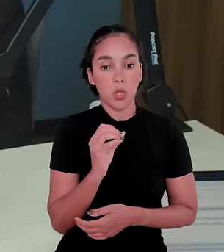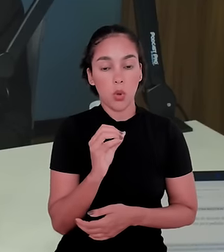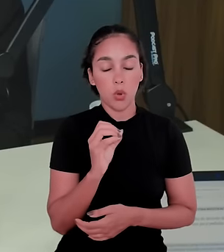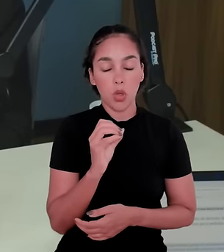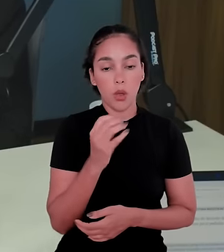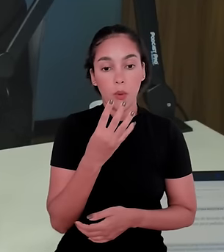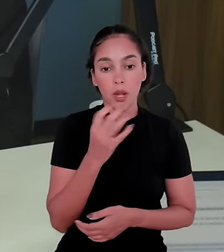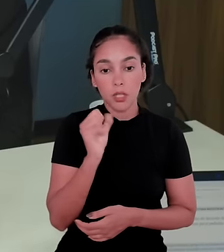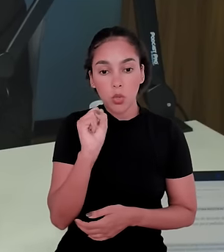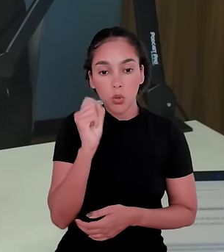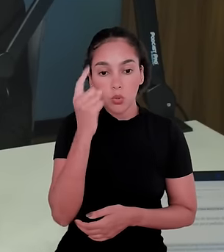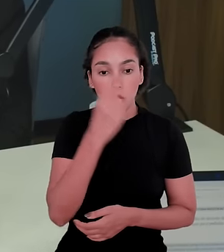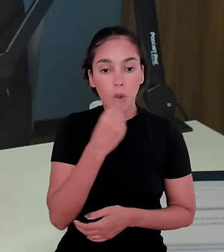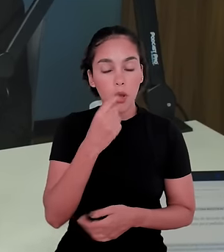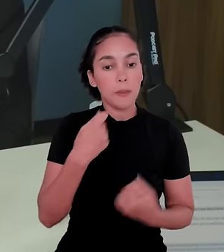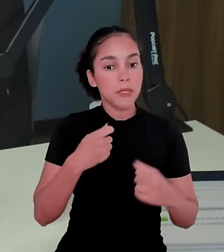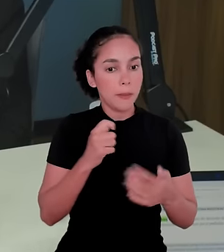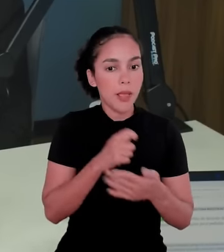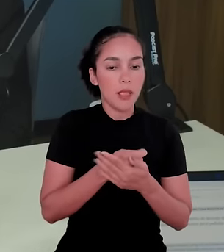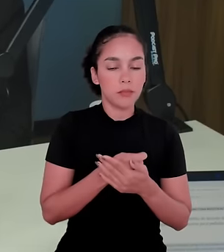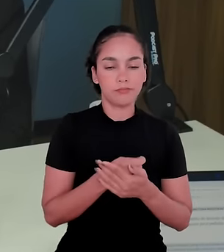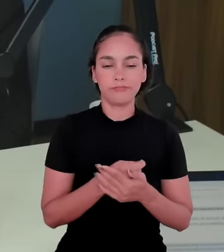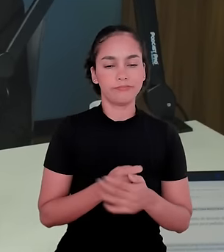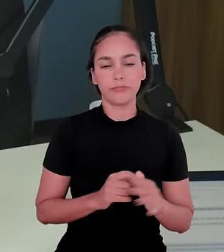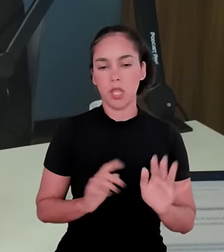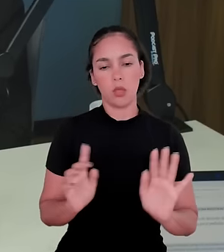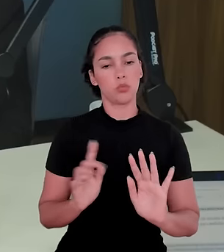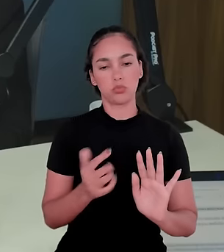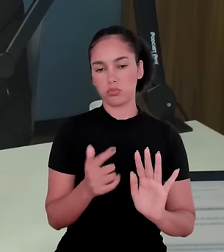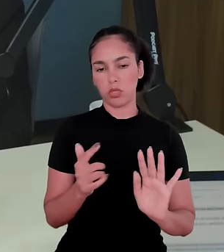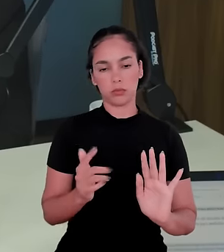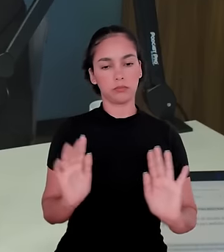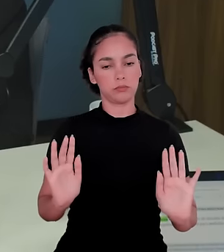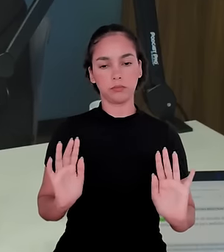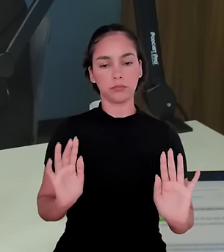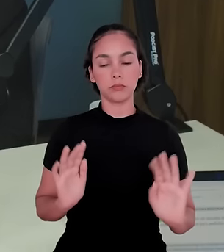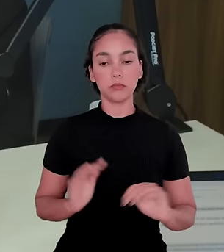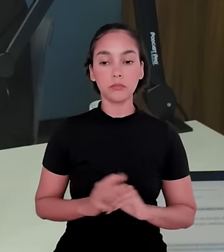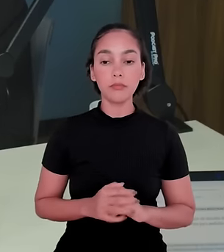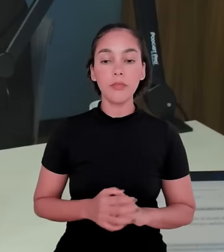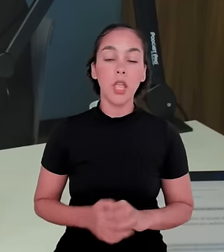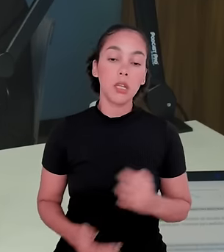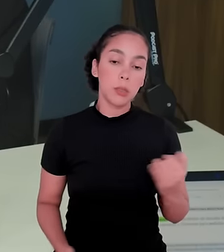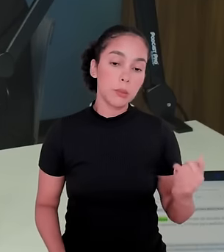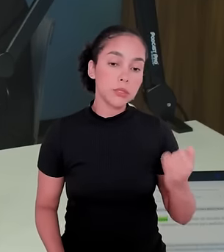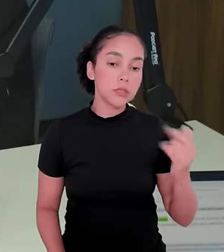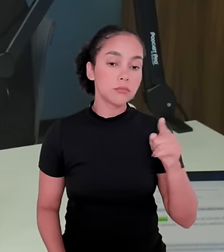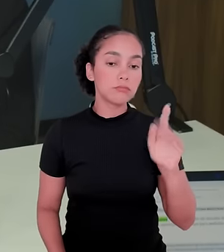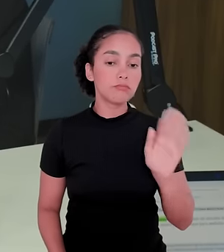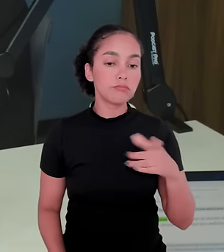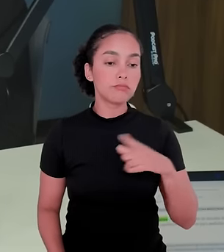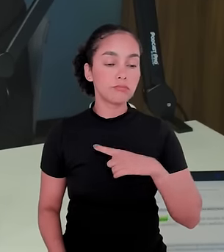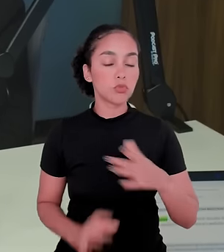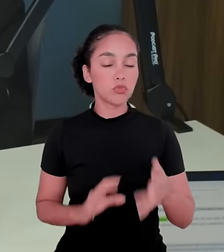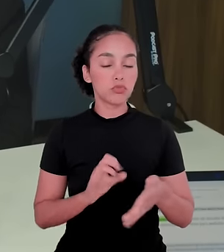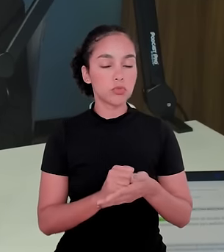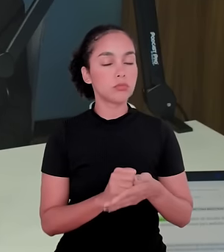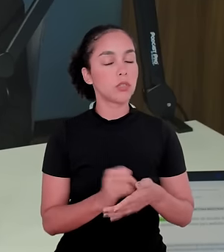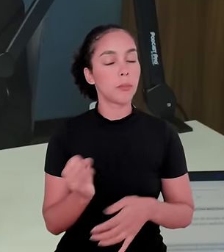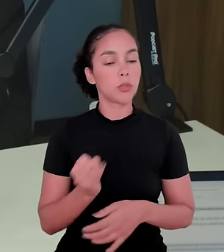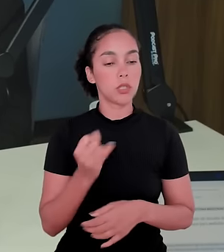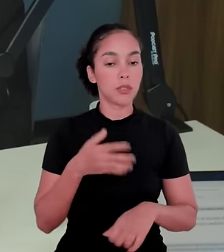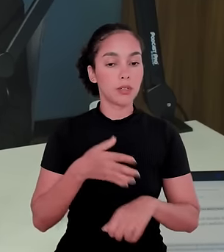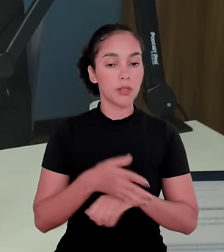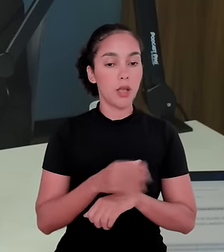existe Claro é importante porque se você não tem o registro embora você já utiliza Então seria importante ingressar no